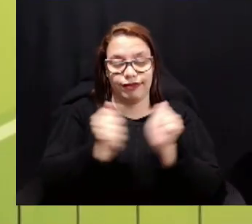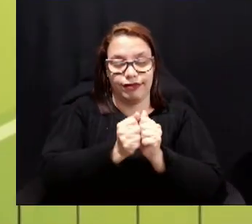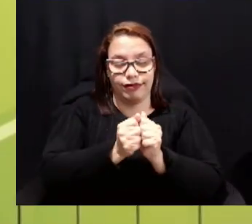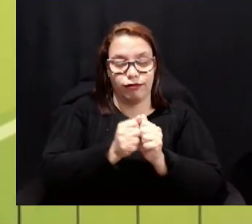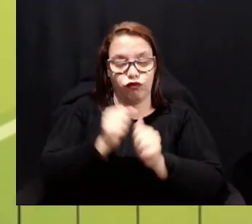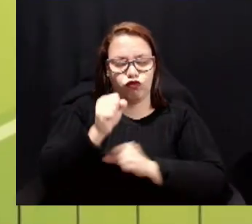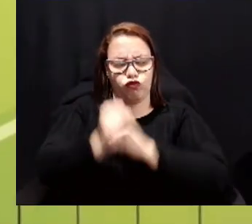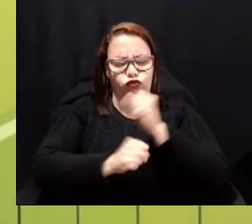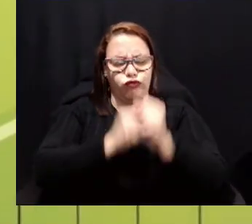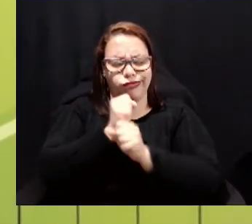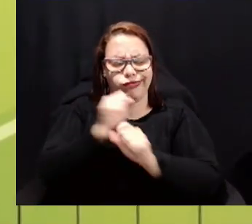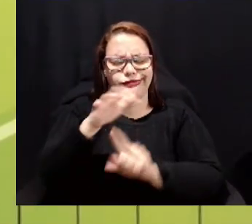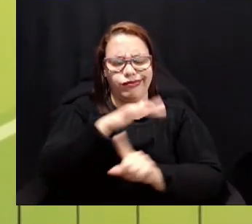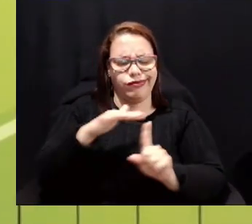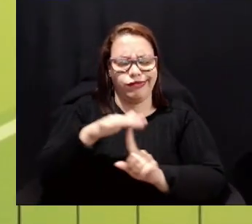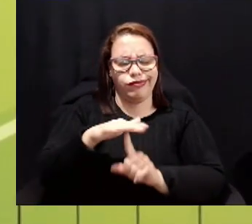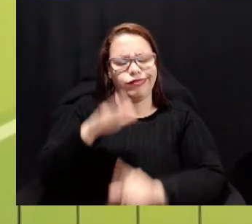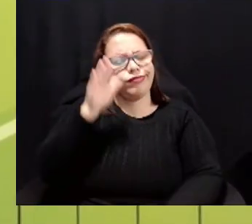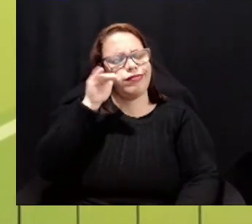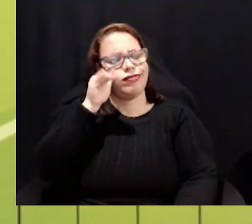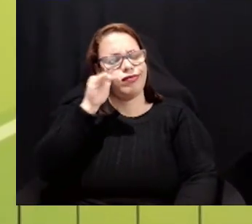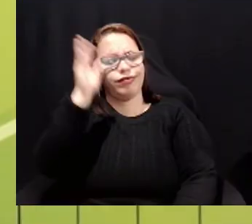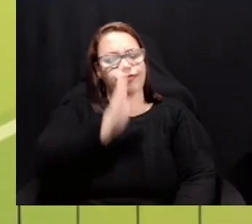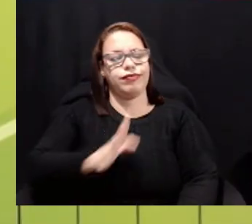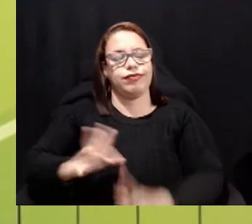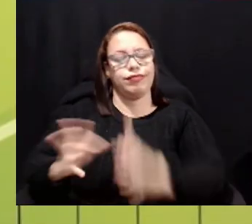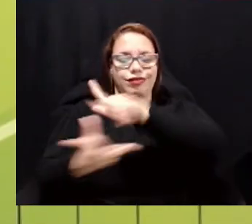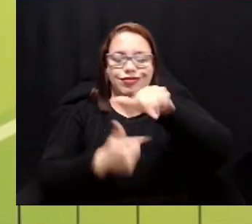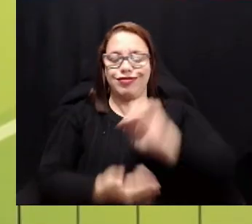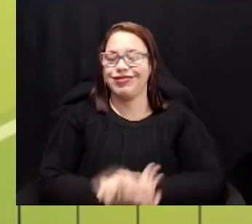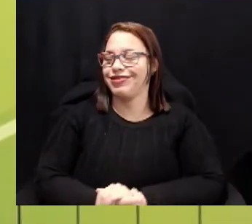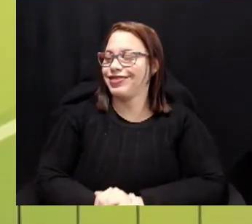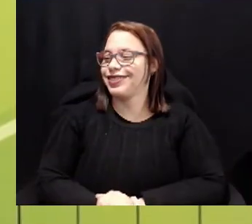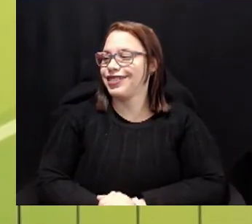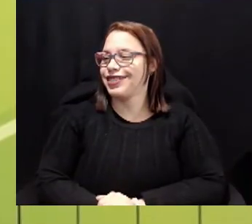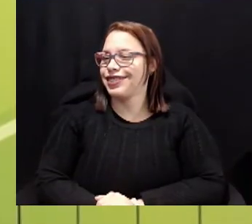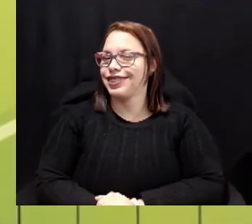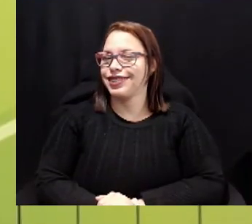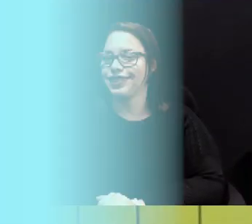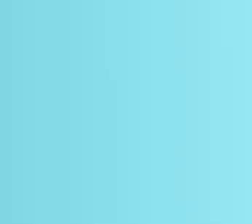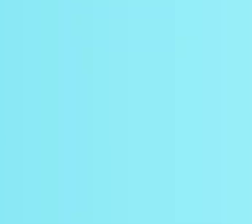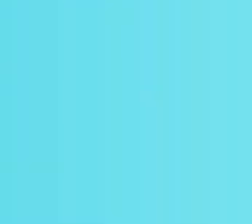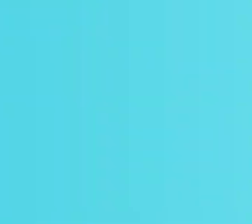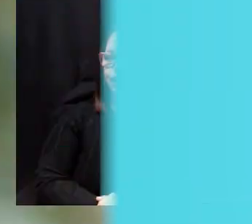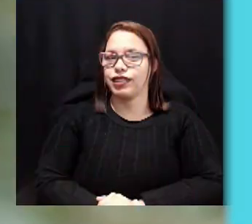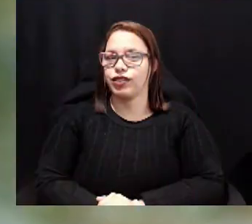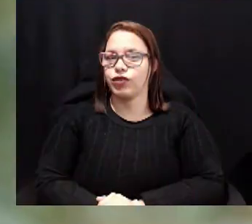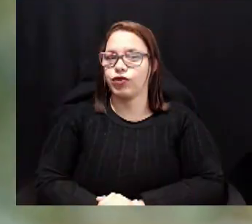com a gente, porque agora é hora daquele giro ambiental pelas curiosidades do Brasil e do mundo.